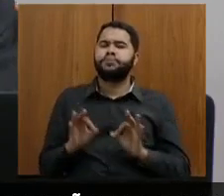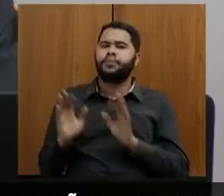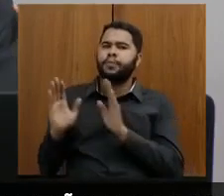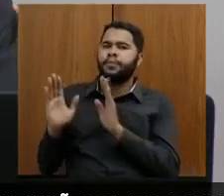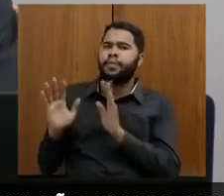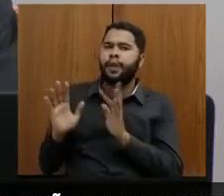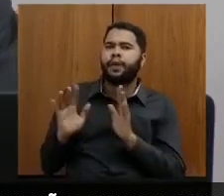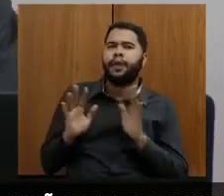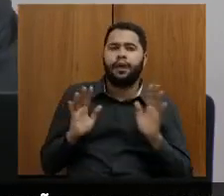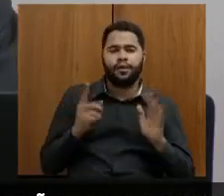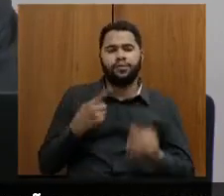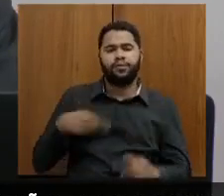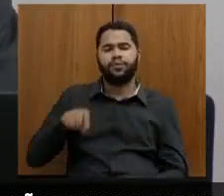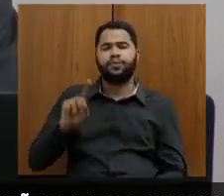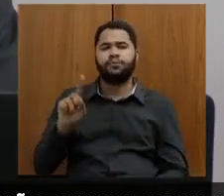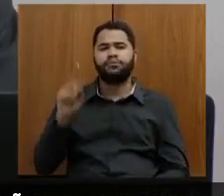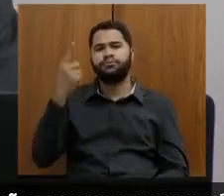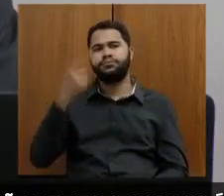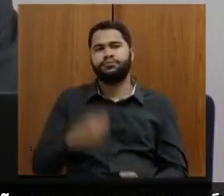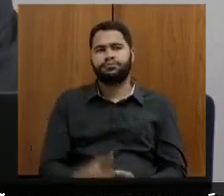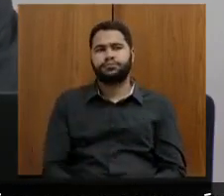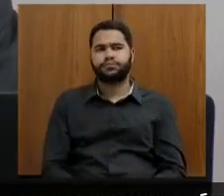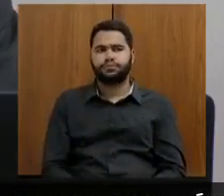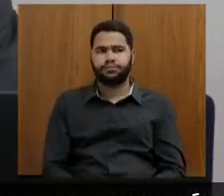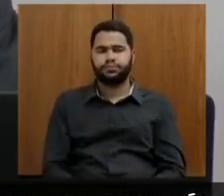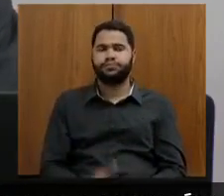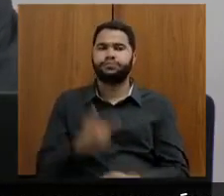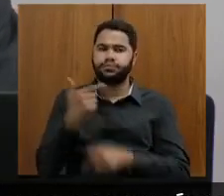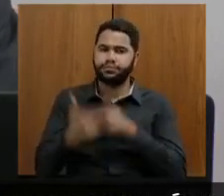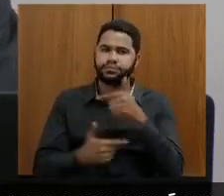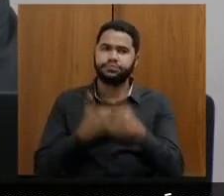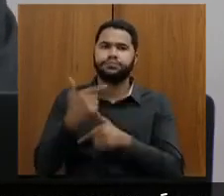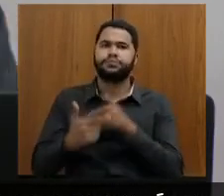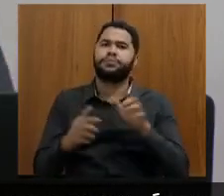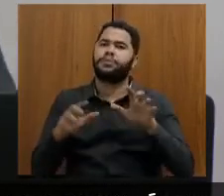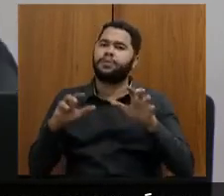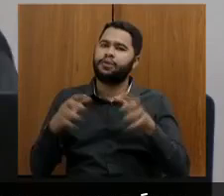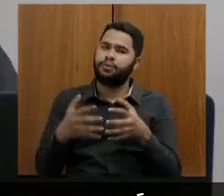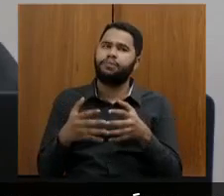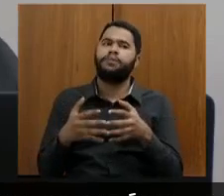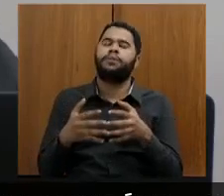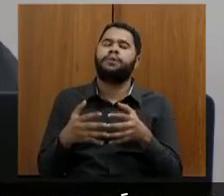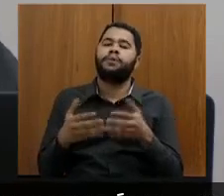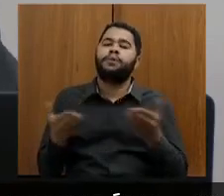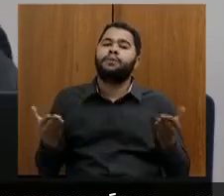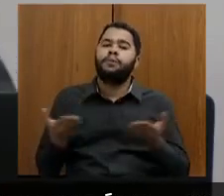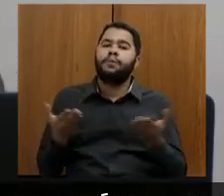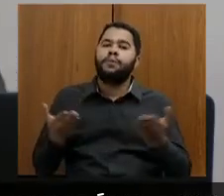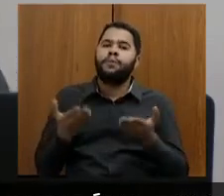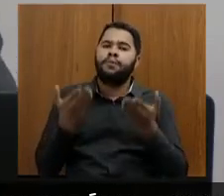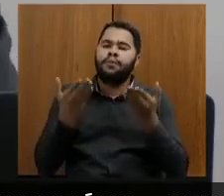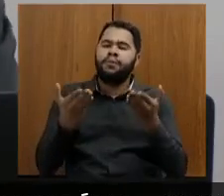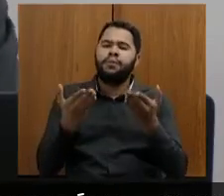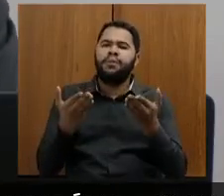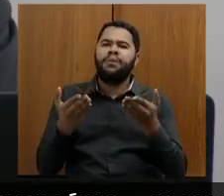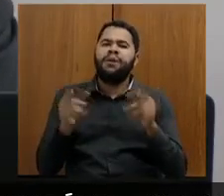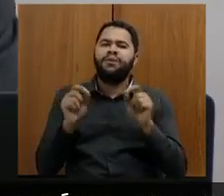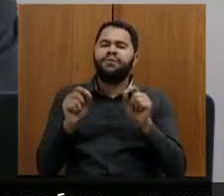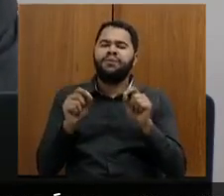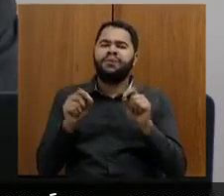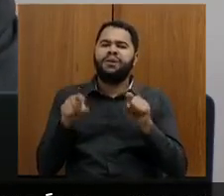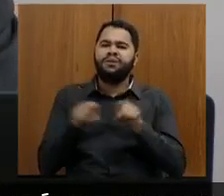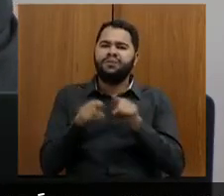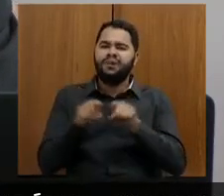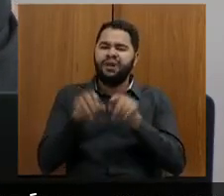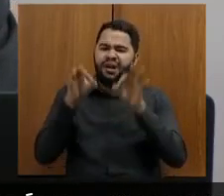estamos em primeiro lugar e o trabalho prestado pelo corpo de bombeiros e agora o senhor são